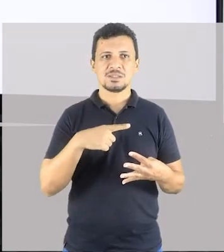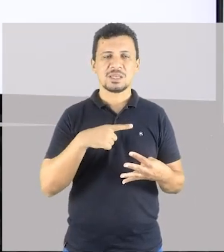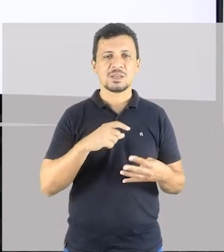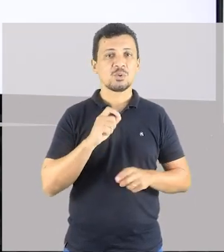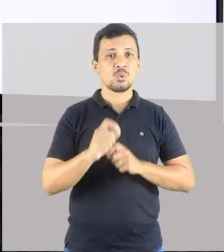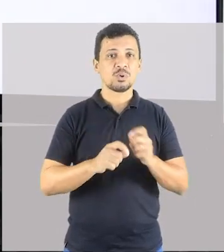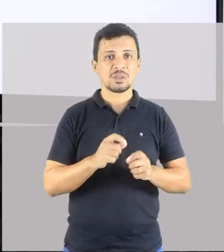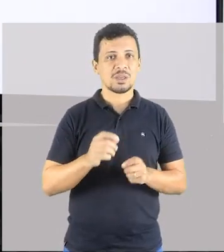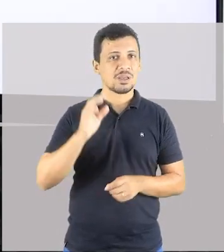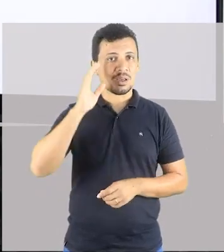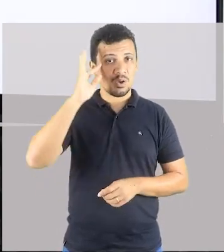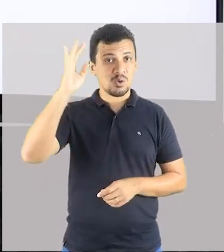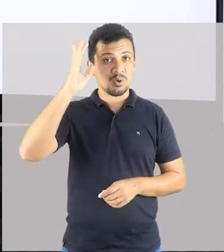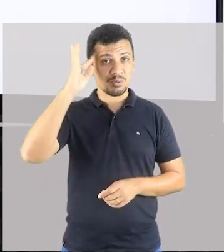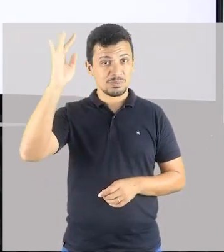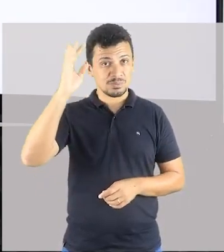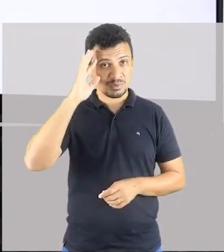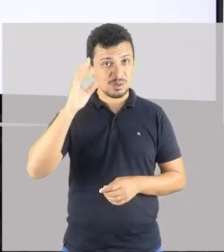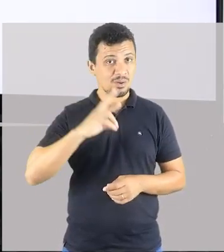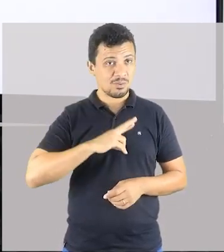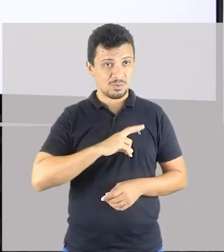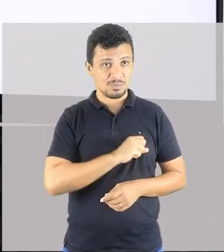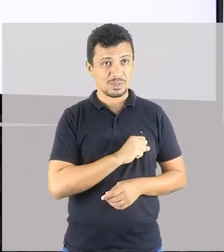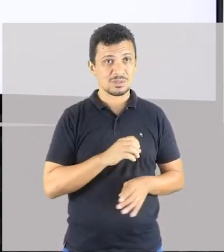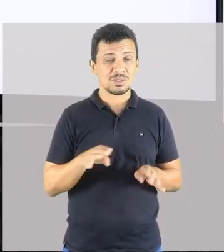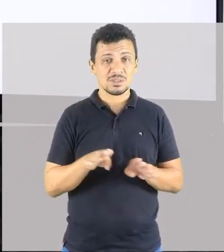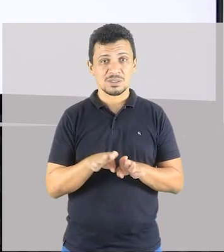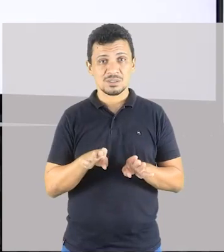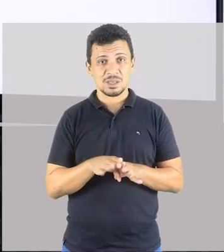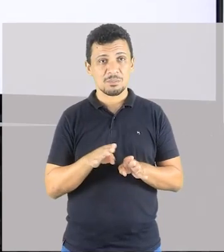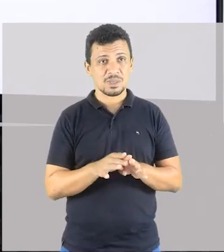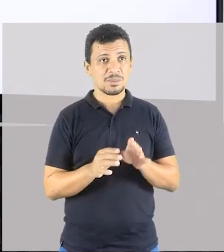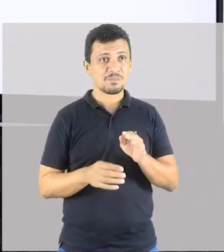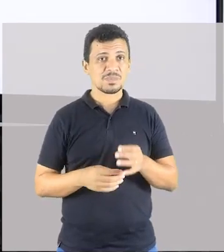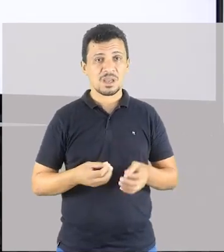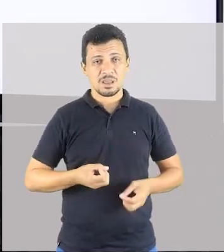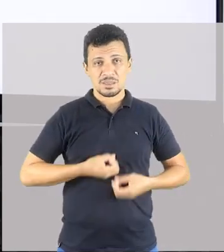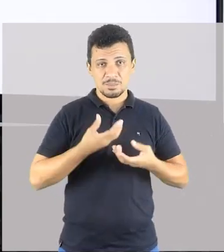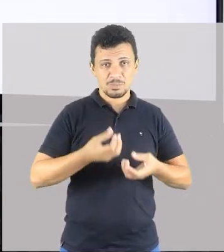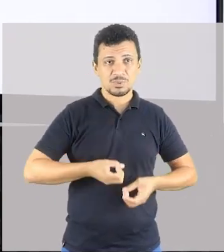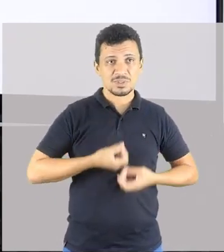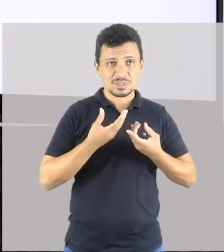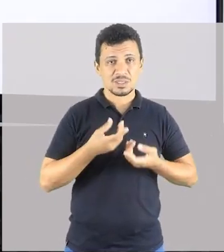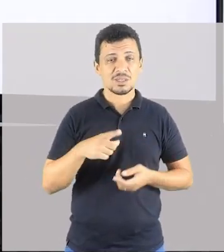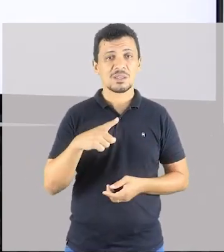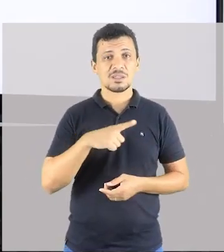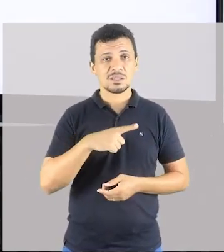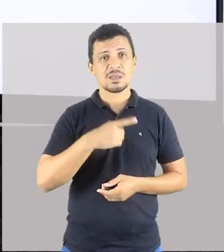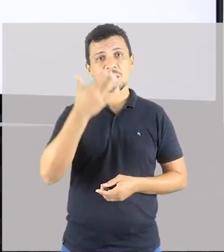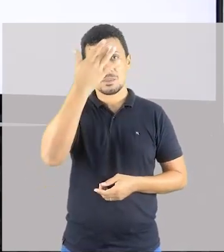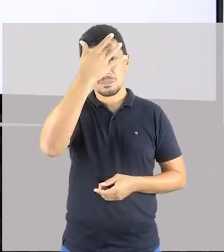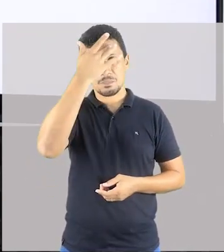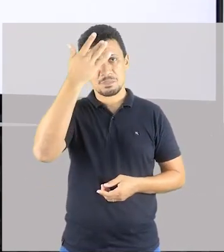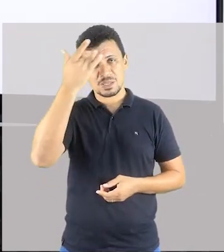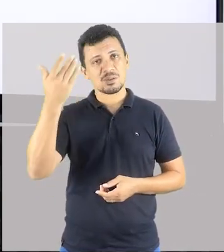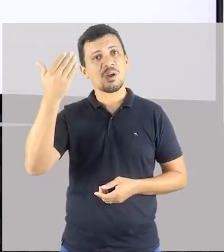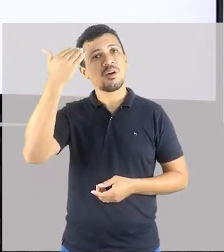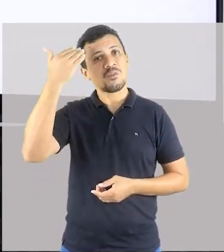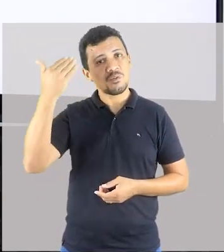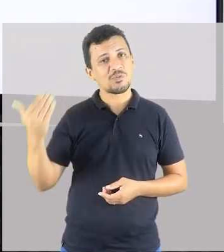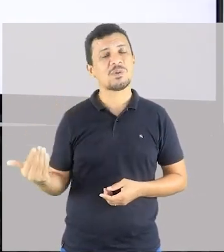ficção, né? No romance, quanto que na prosa, né? Quanto na poesia, nós temos grandes nomes da nossa